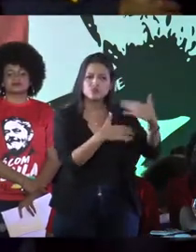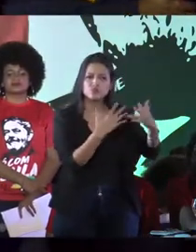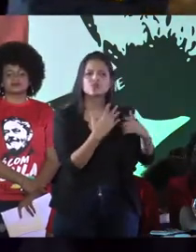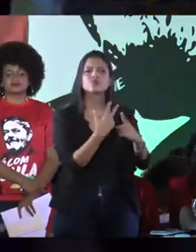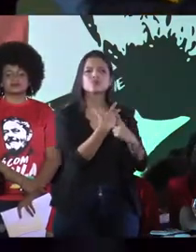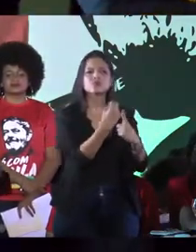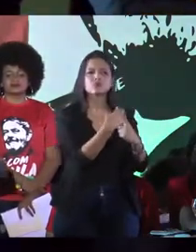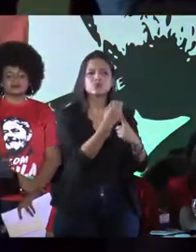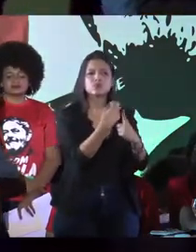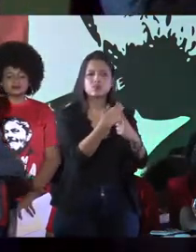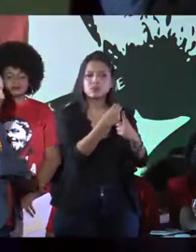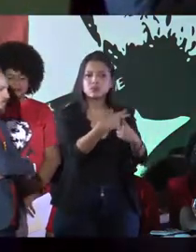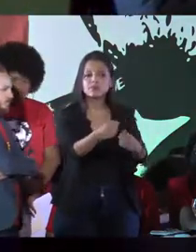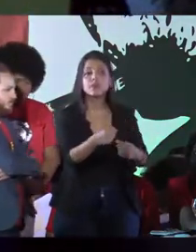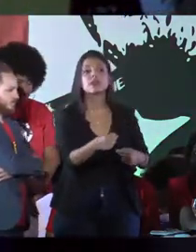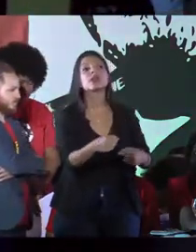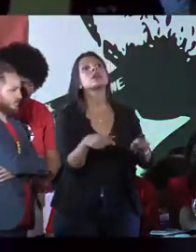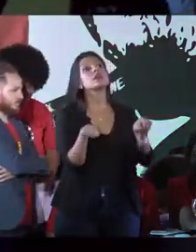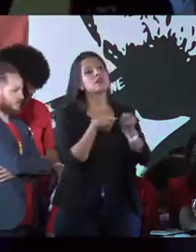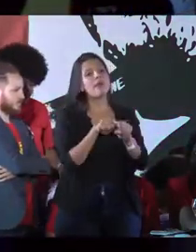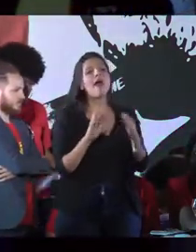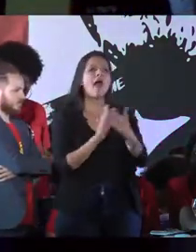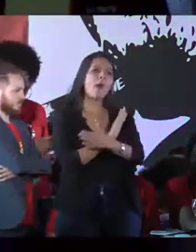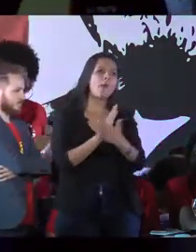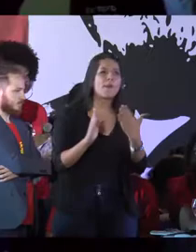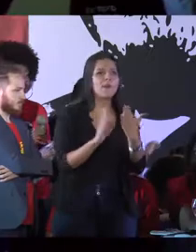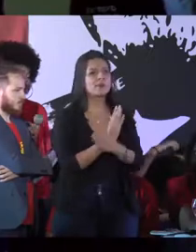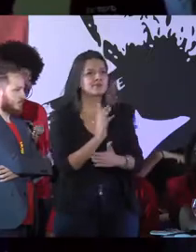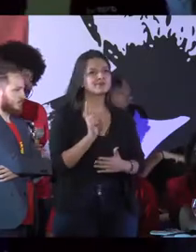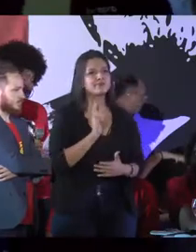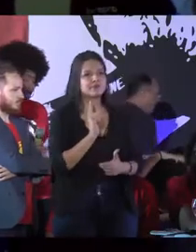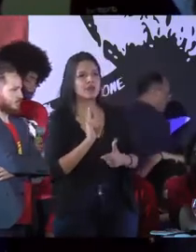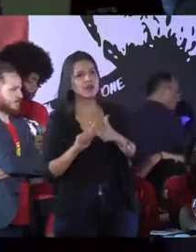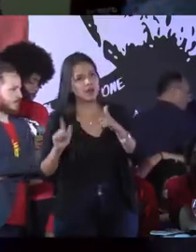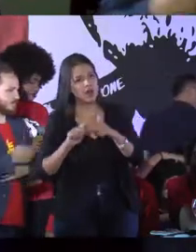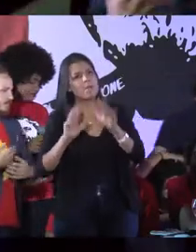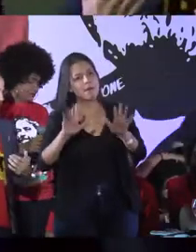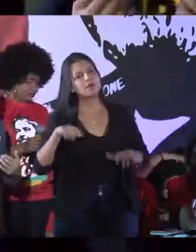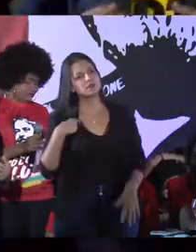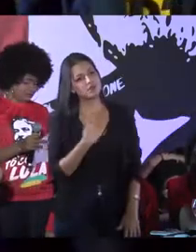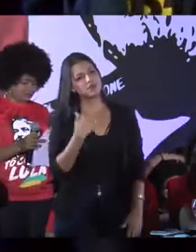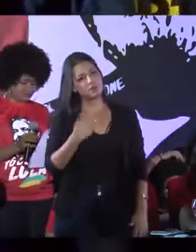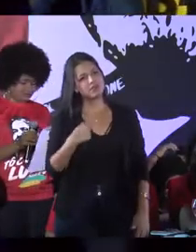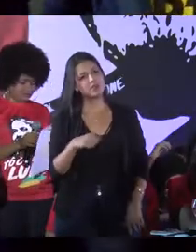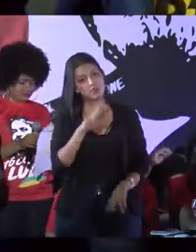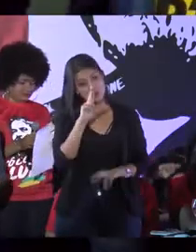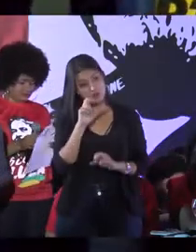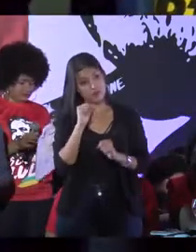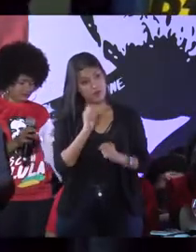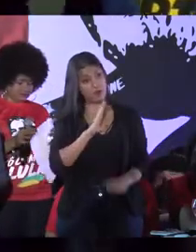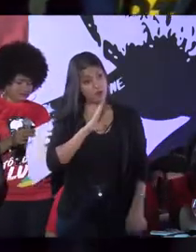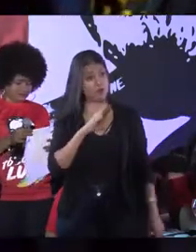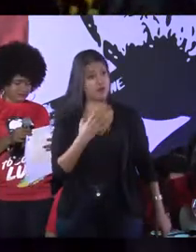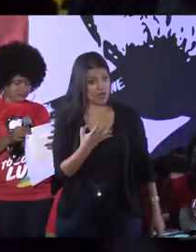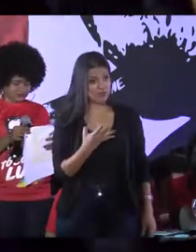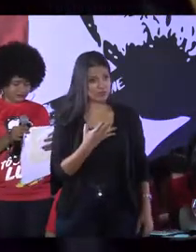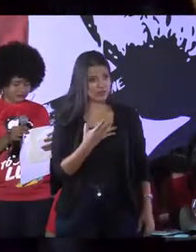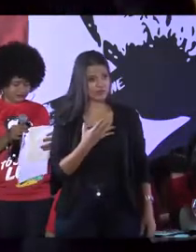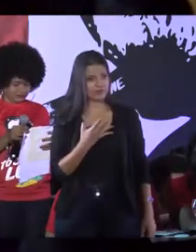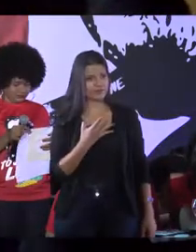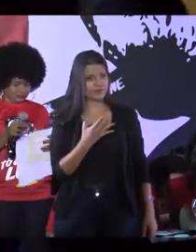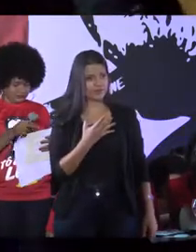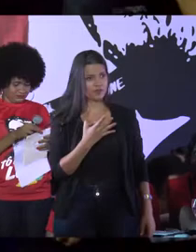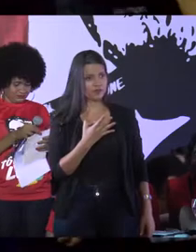vitórias e alcançamos reveses, que nós devemos ter a fibra e coragem de ter, de